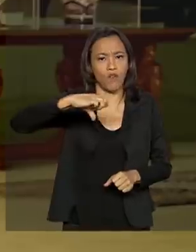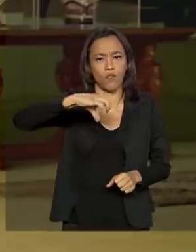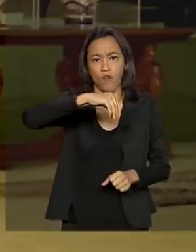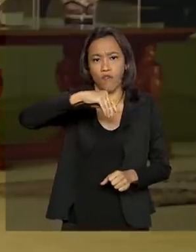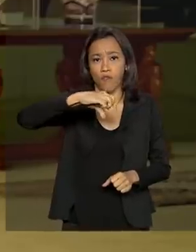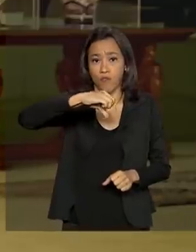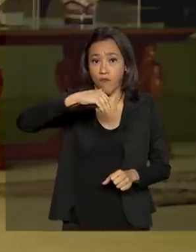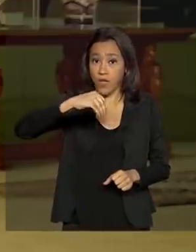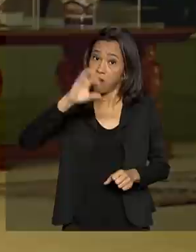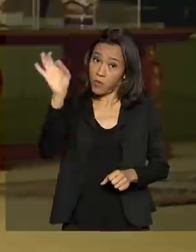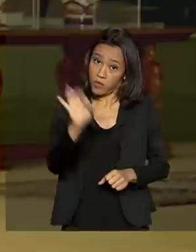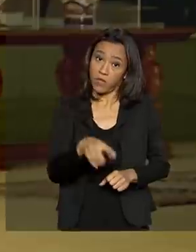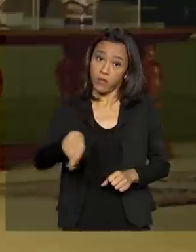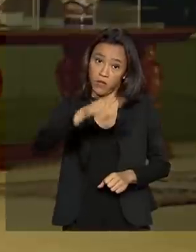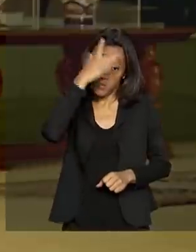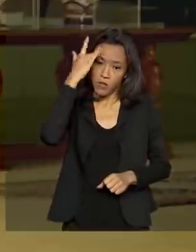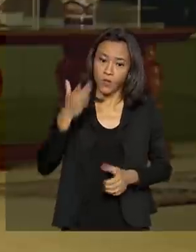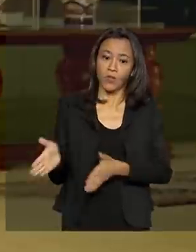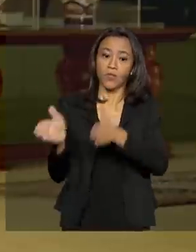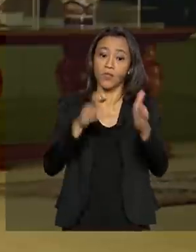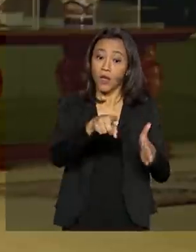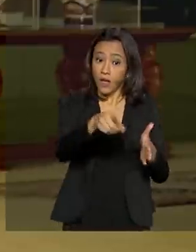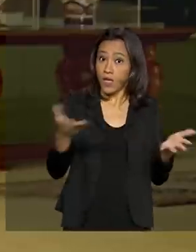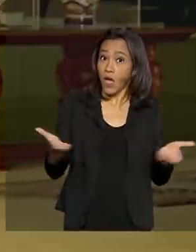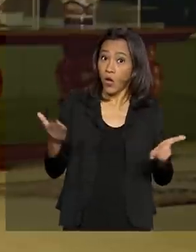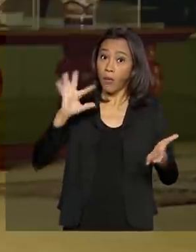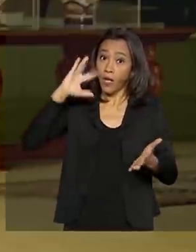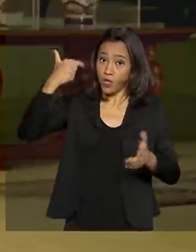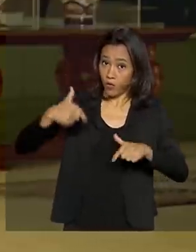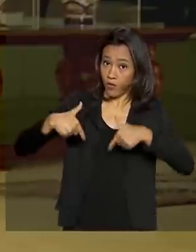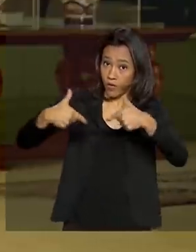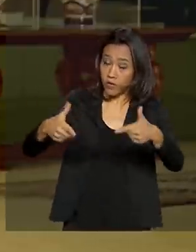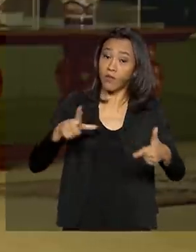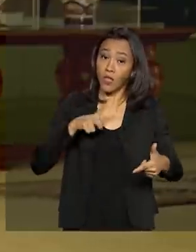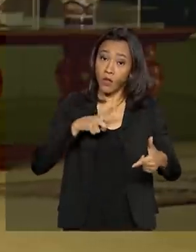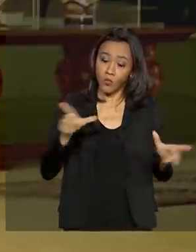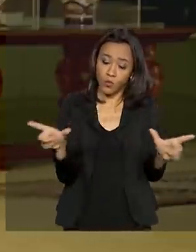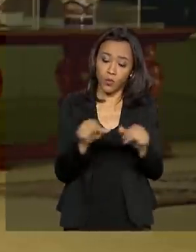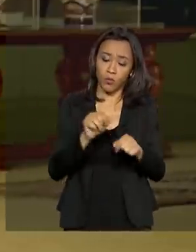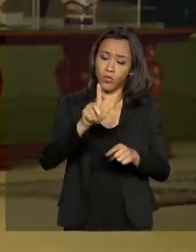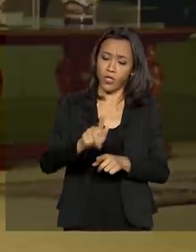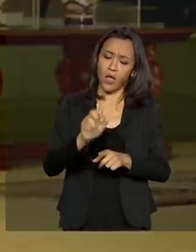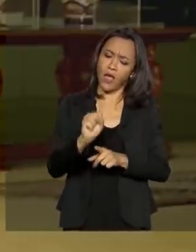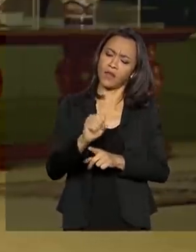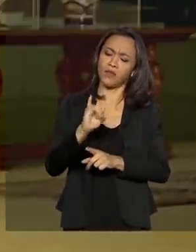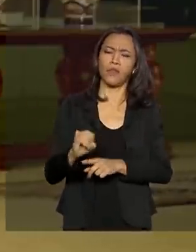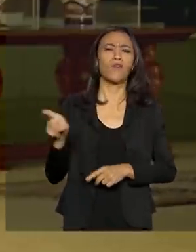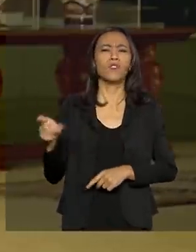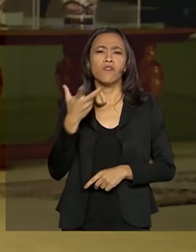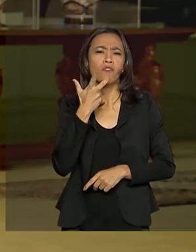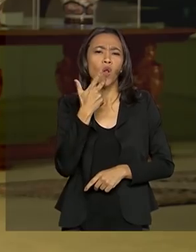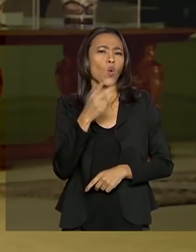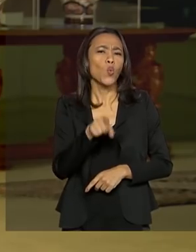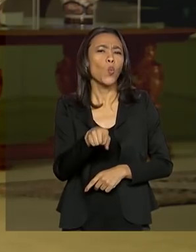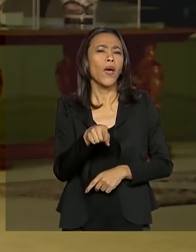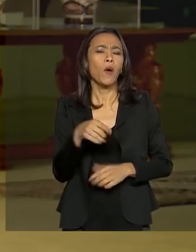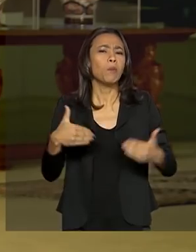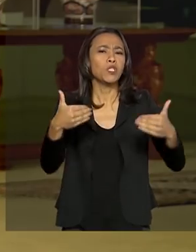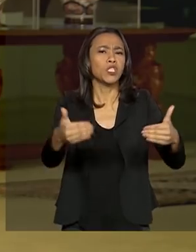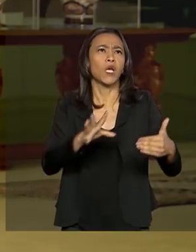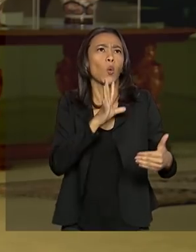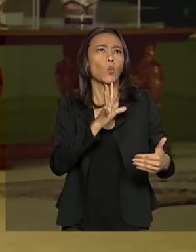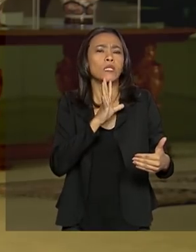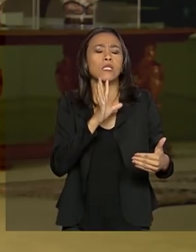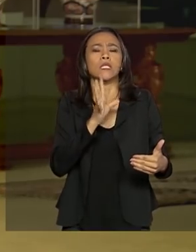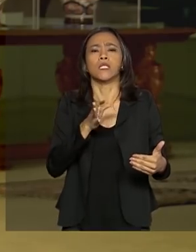E aí, no campo das providências, a gente tem o Gabinete de Segurança Institucional, o GSI, e como o senhor falou na sua apresentação, não é um ministério muito bem conhecido